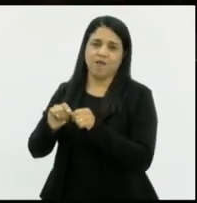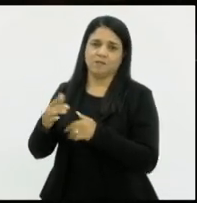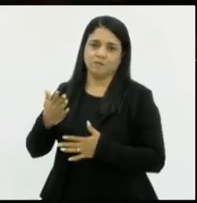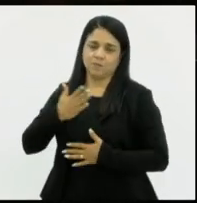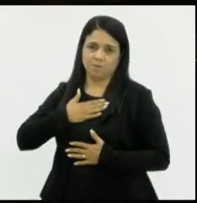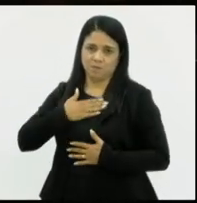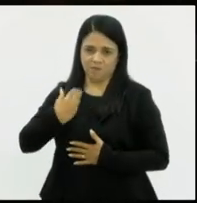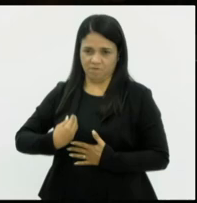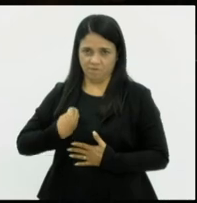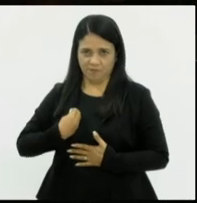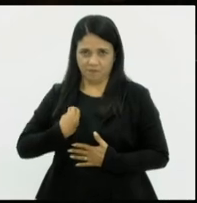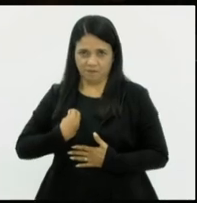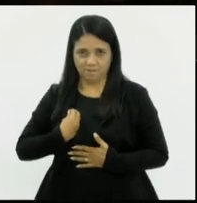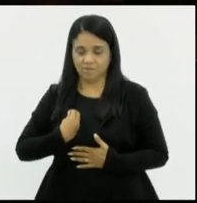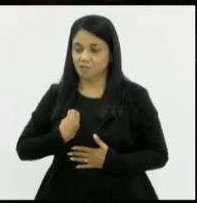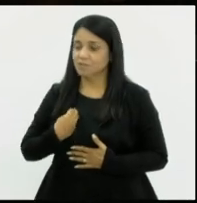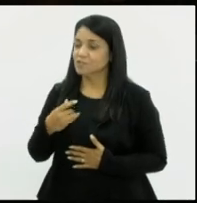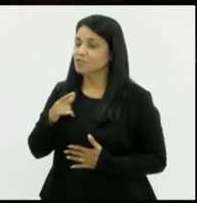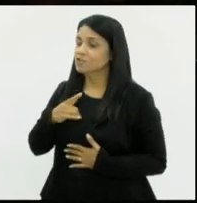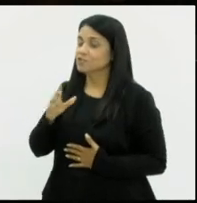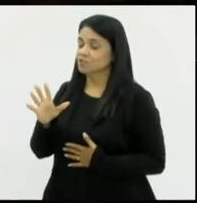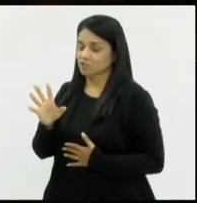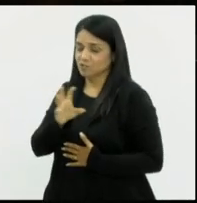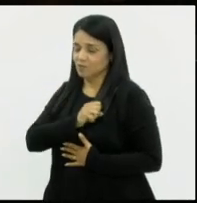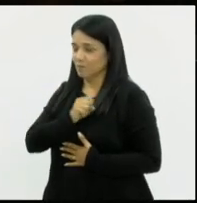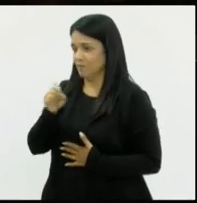Obrigada, mãe. Te amo.